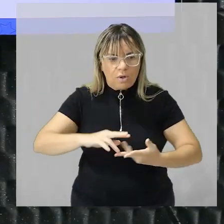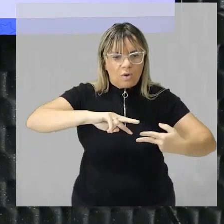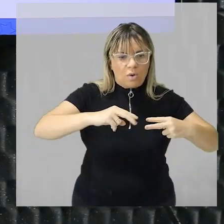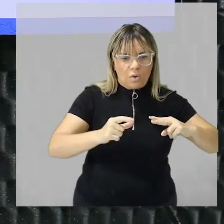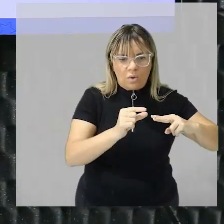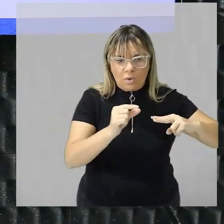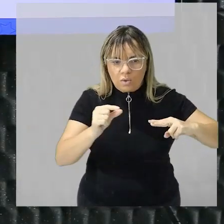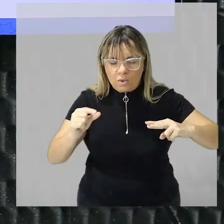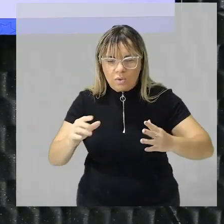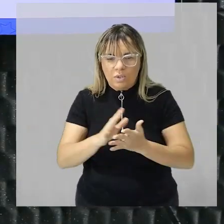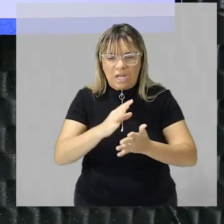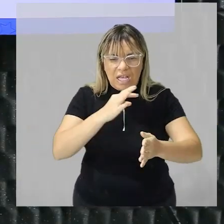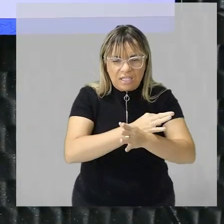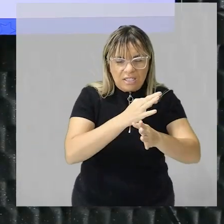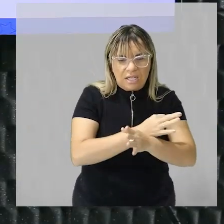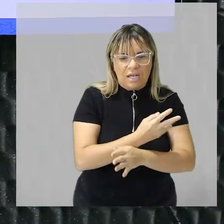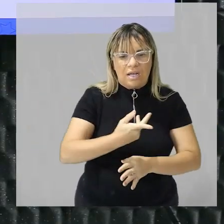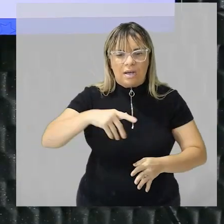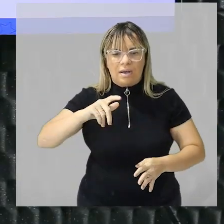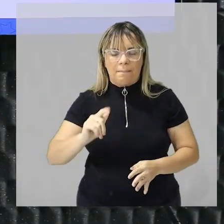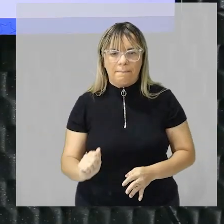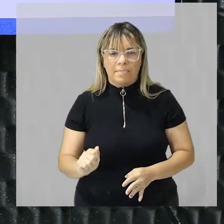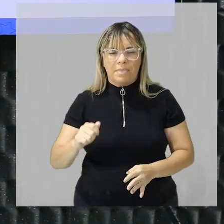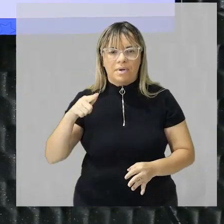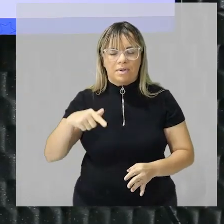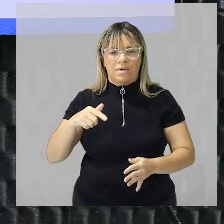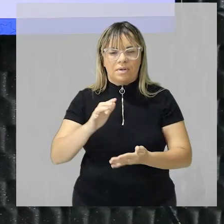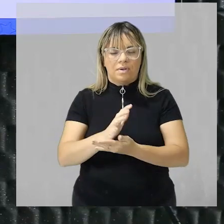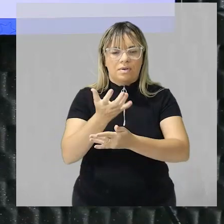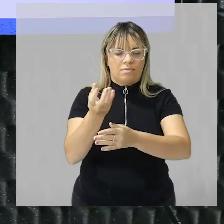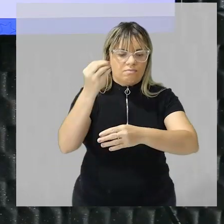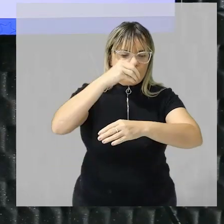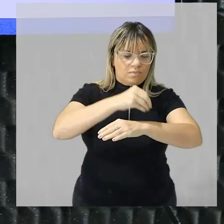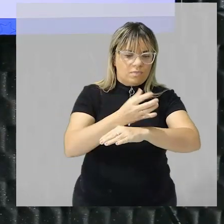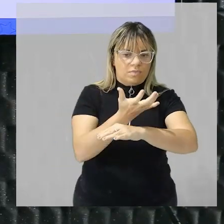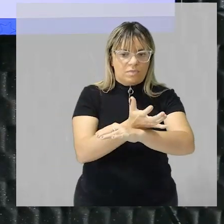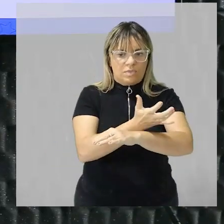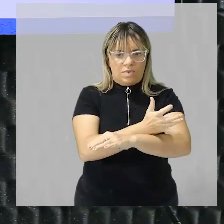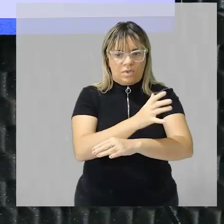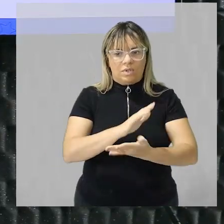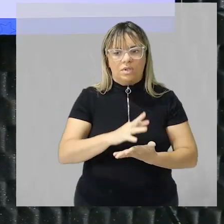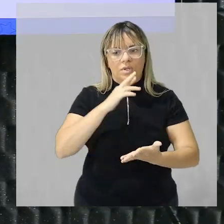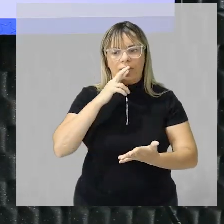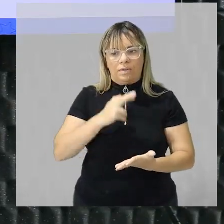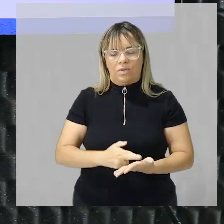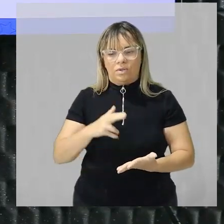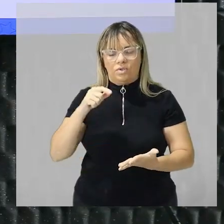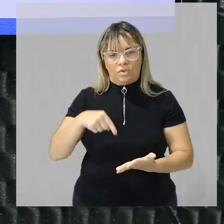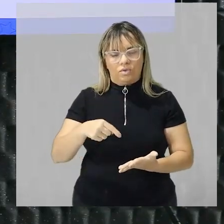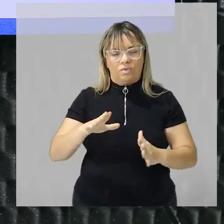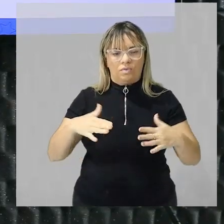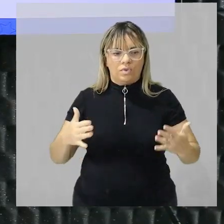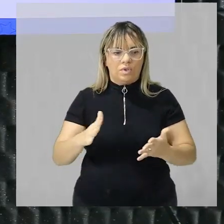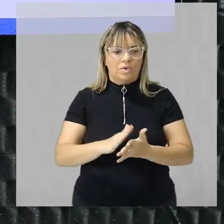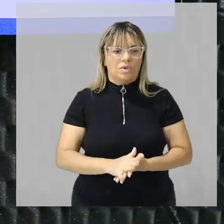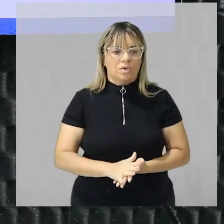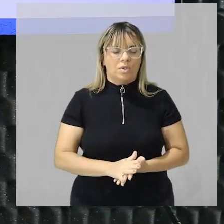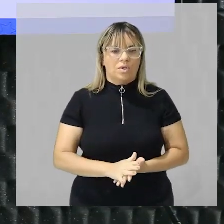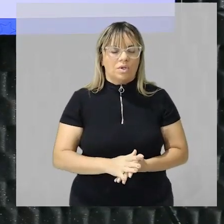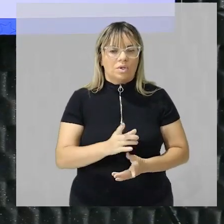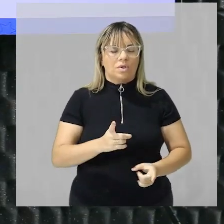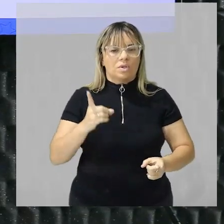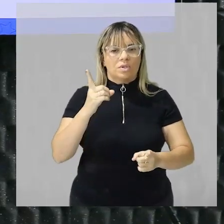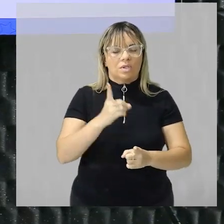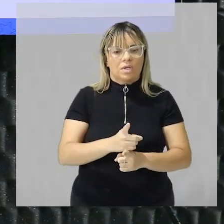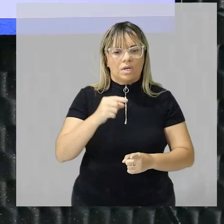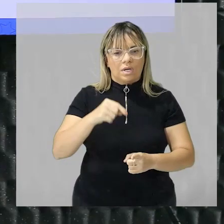à praga foi inserido nas plantas cultivadas, resolvendo o problema. Então, a